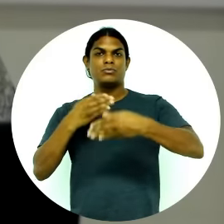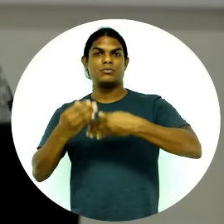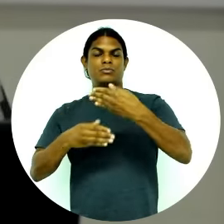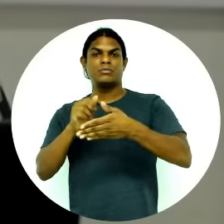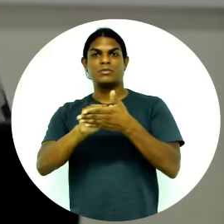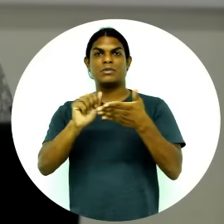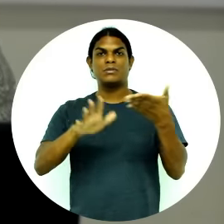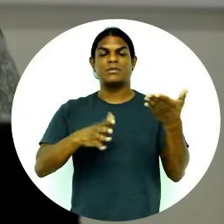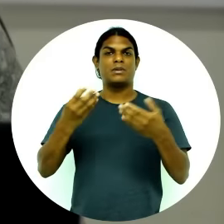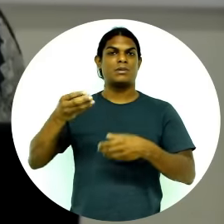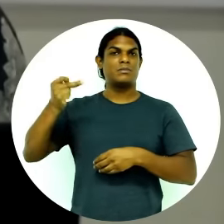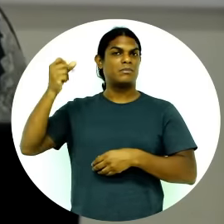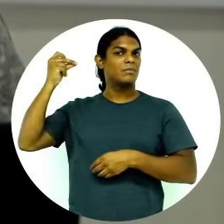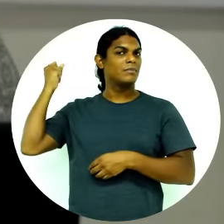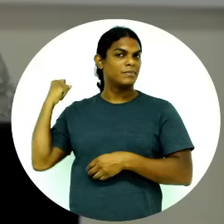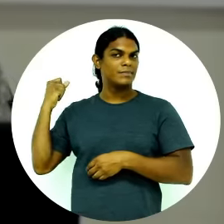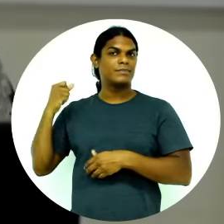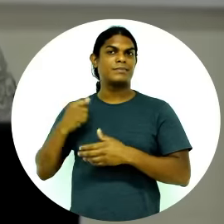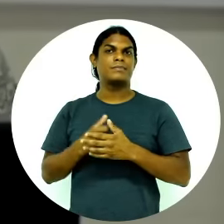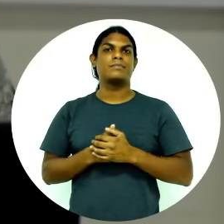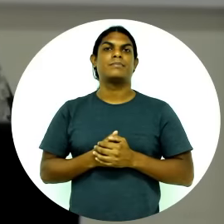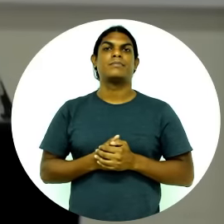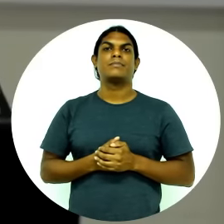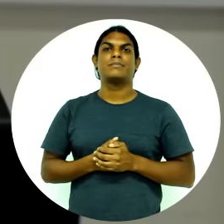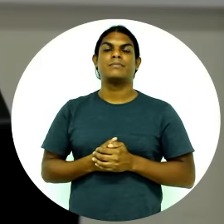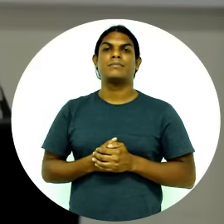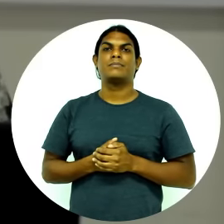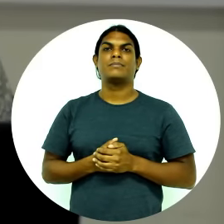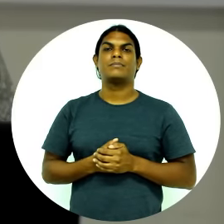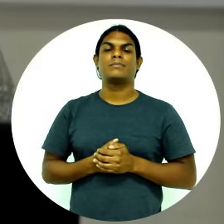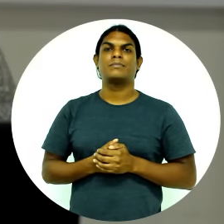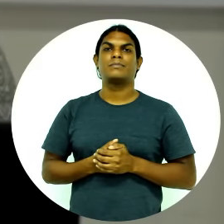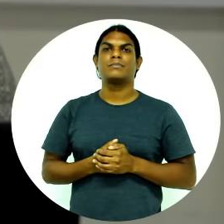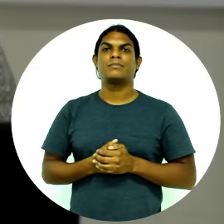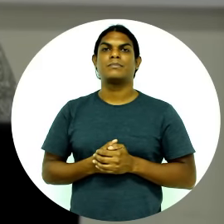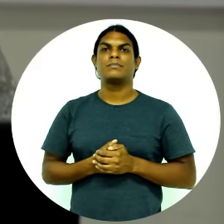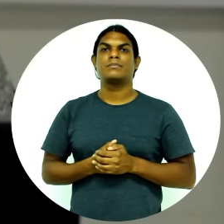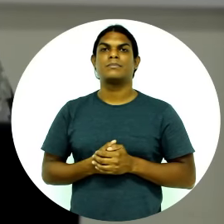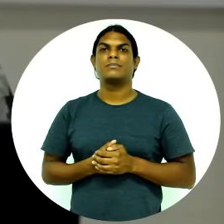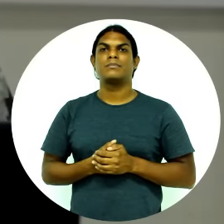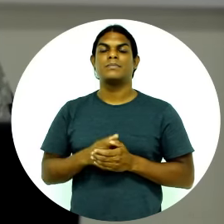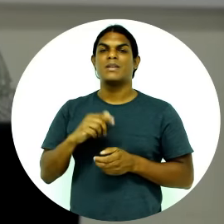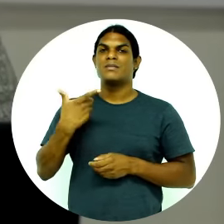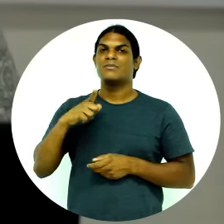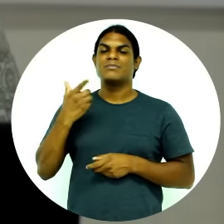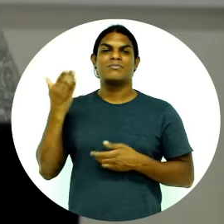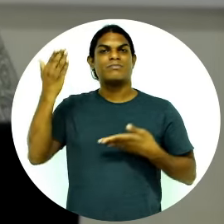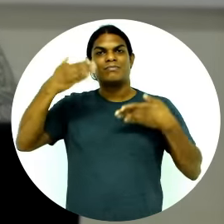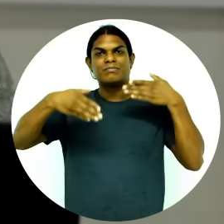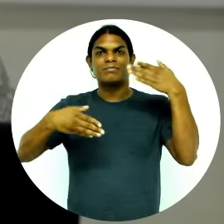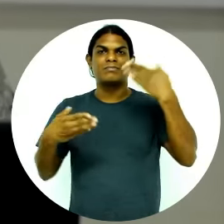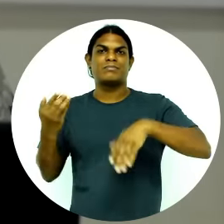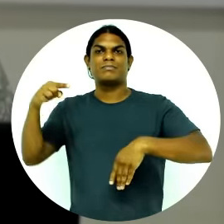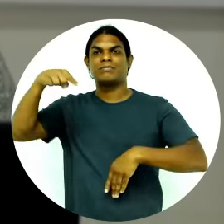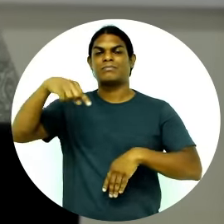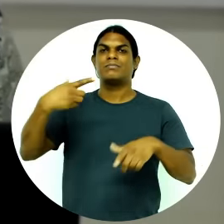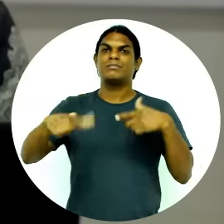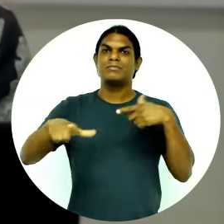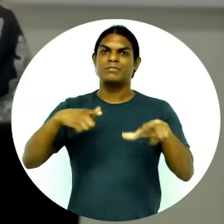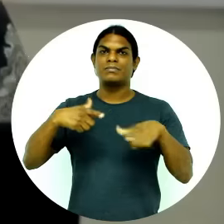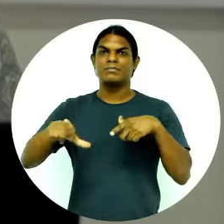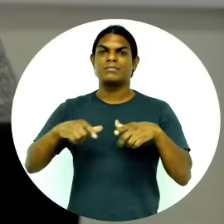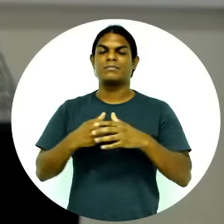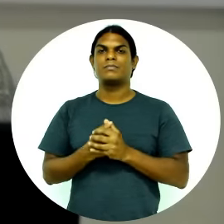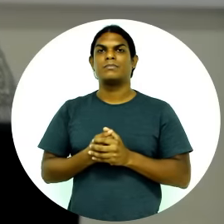avaliação, simplicidade e facilidade, compreensão e utilização, e facilidade na comparação dos resultados de